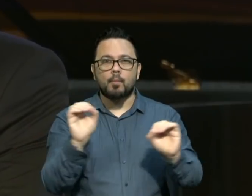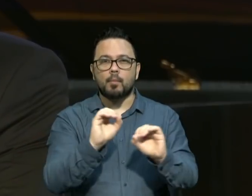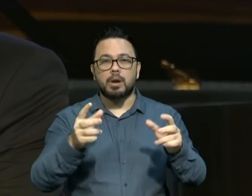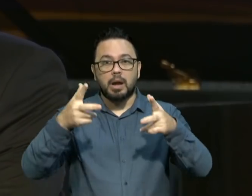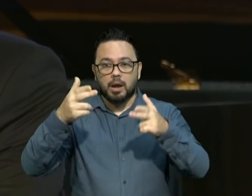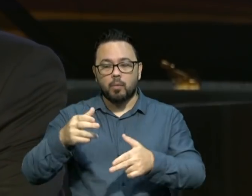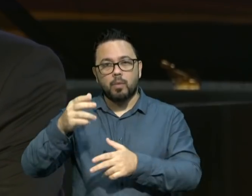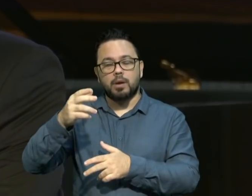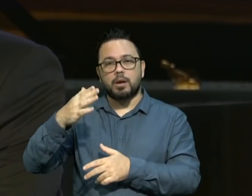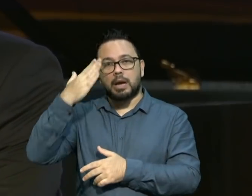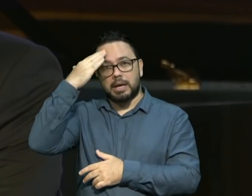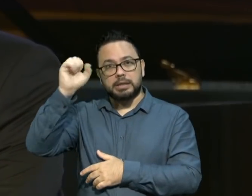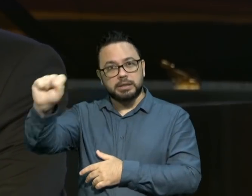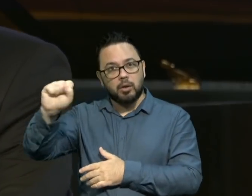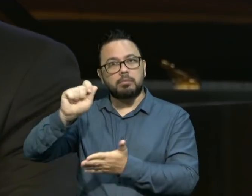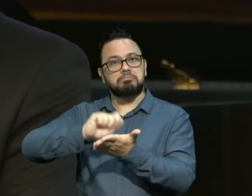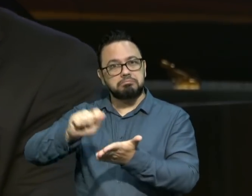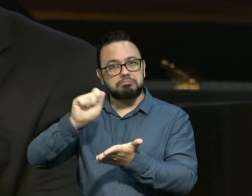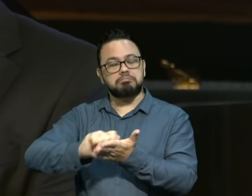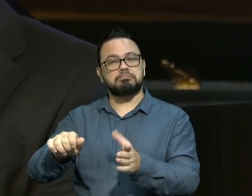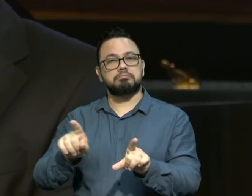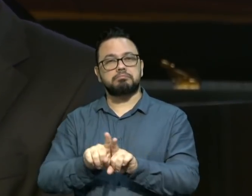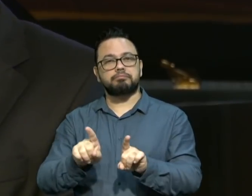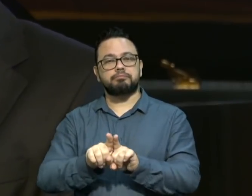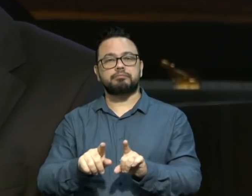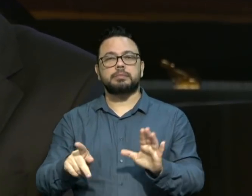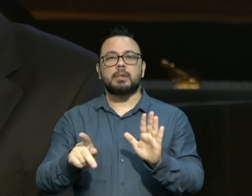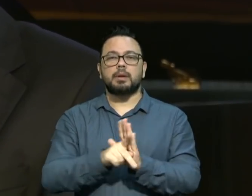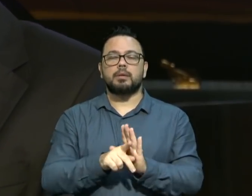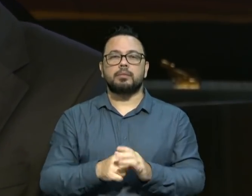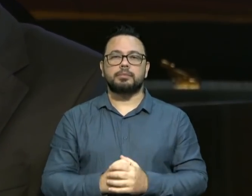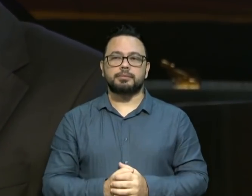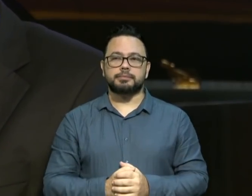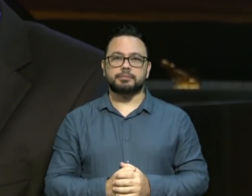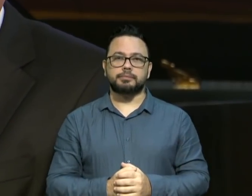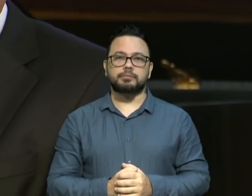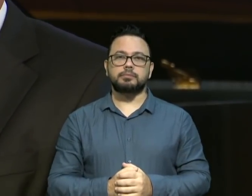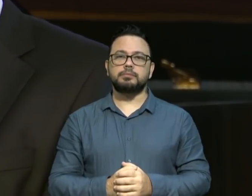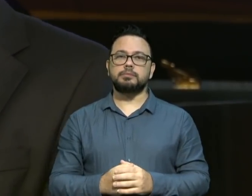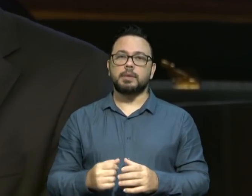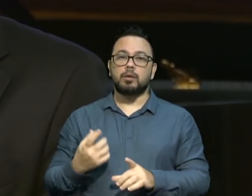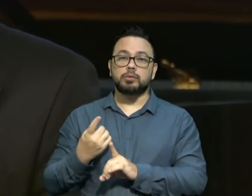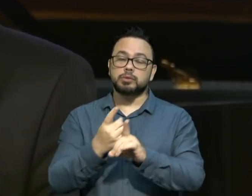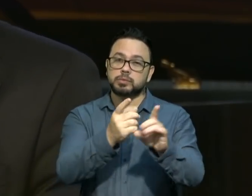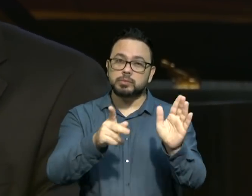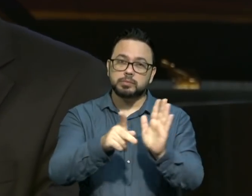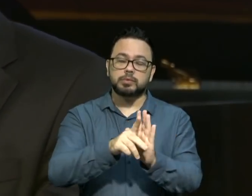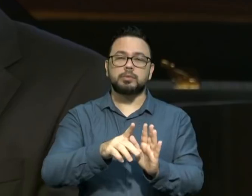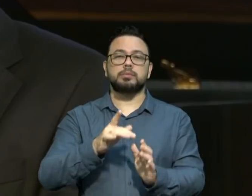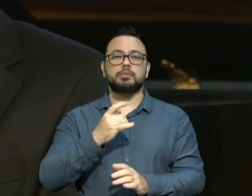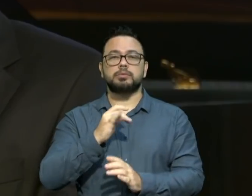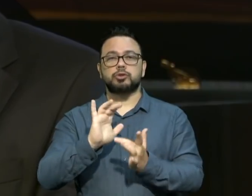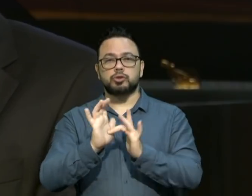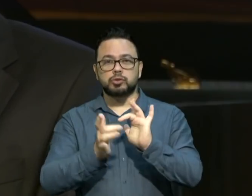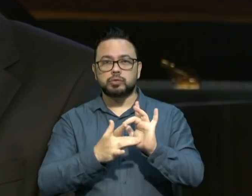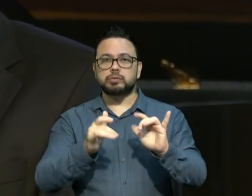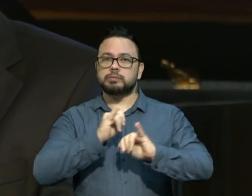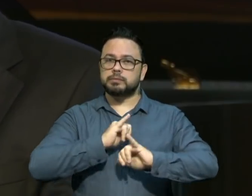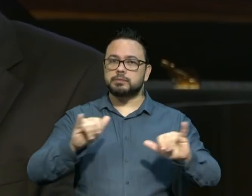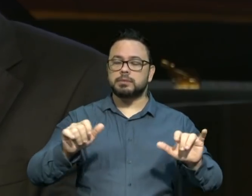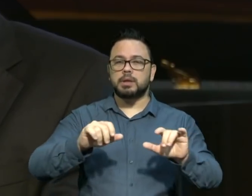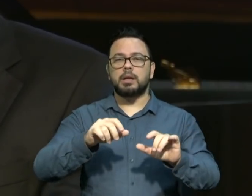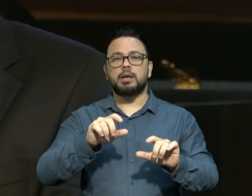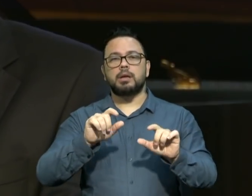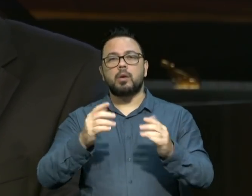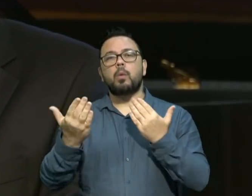Salomão e os nossos queridos Apóstolo de Jesus Cristo sempre falaram da Morte como um sono é o que nós